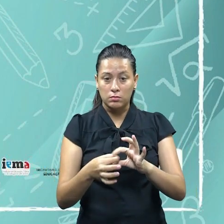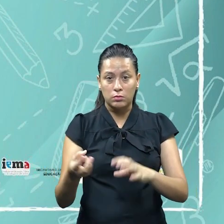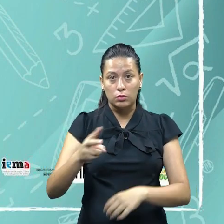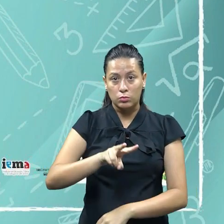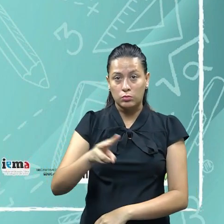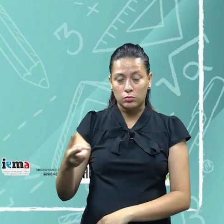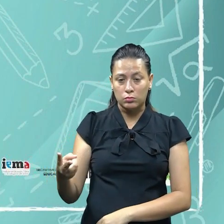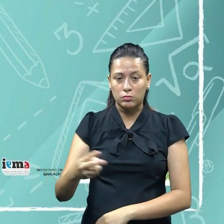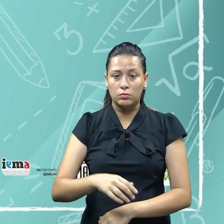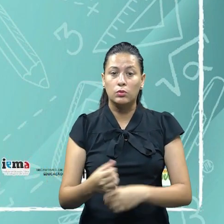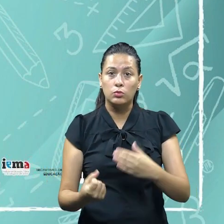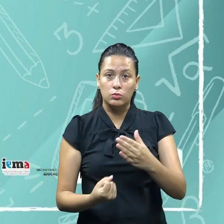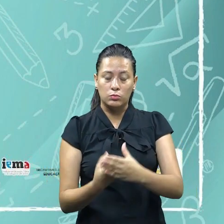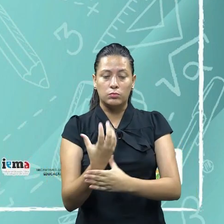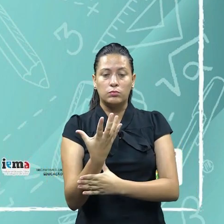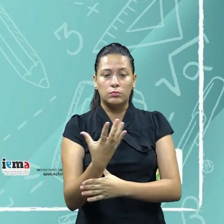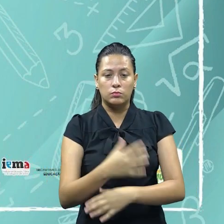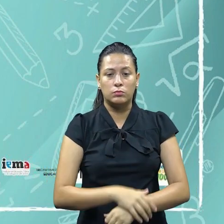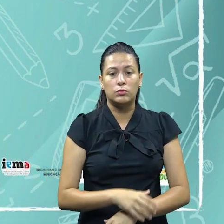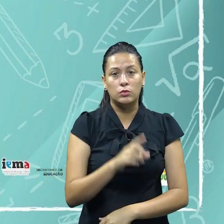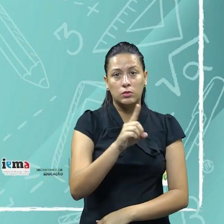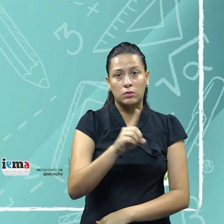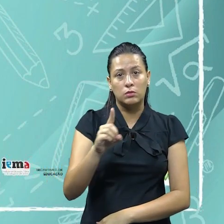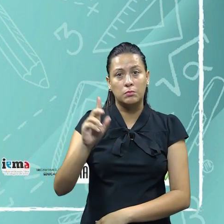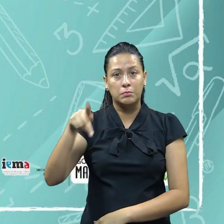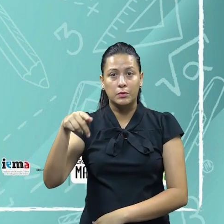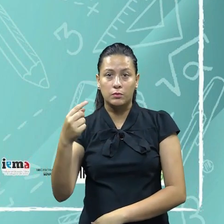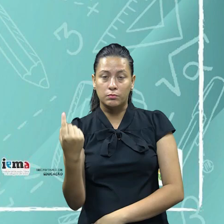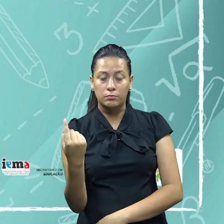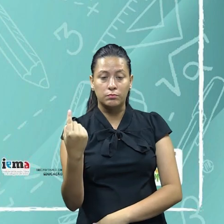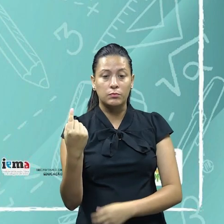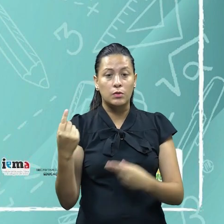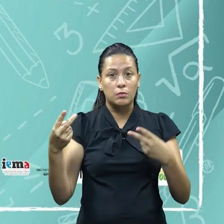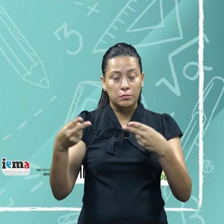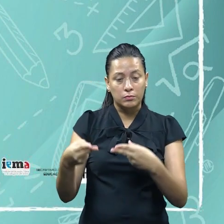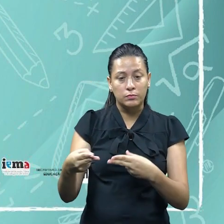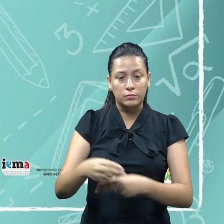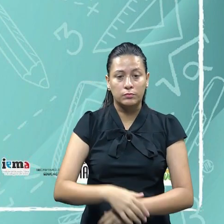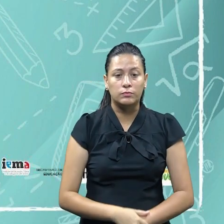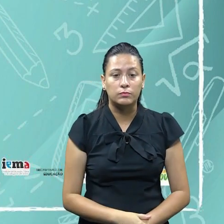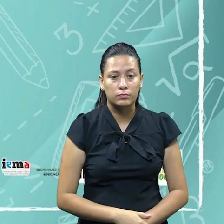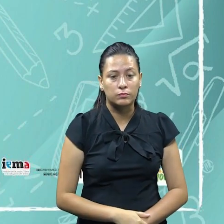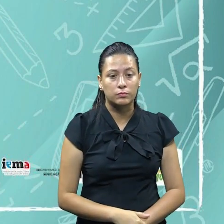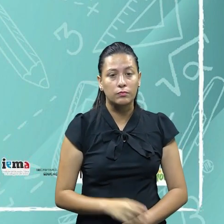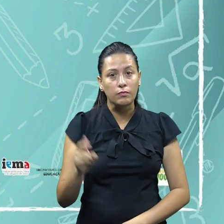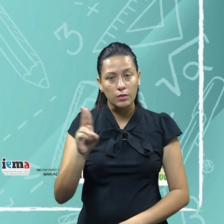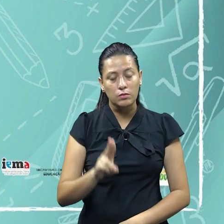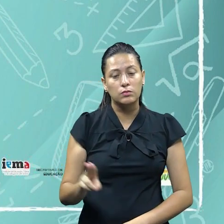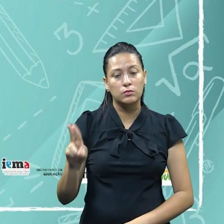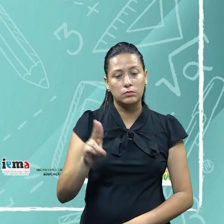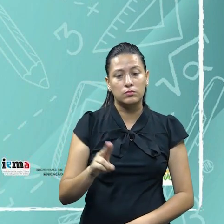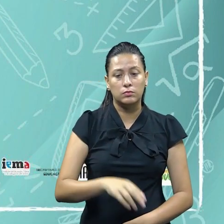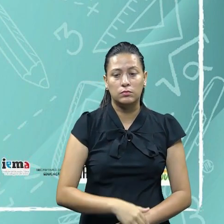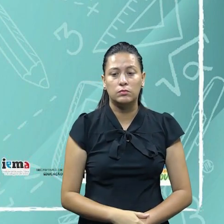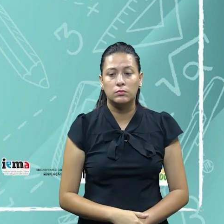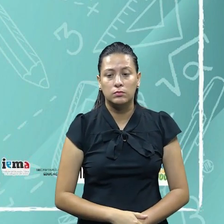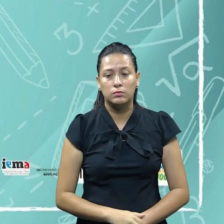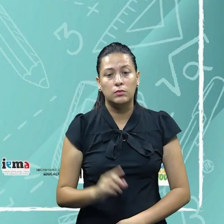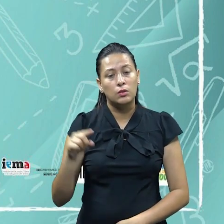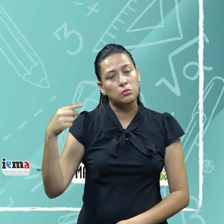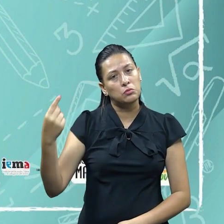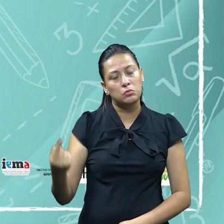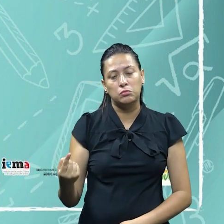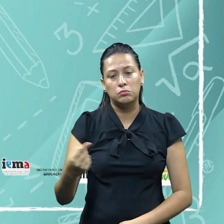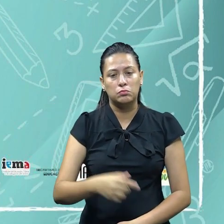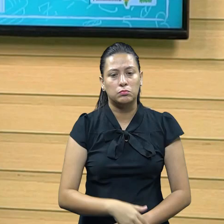eles gere uma única DDP, que aí eu posso utilizar em qualquer outro dispositivo para